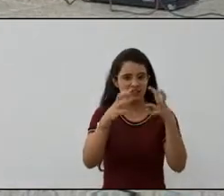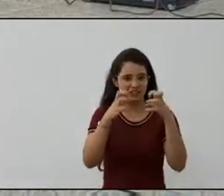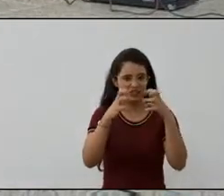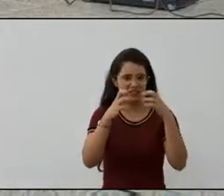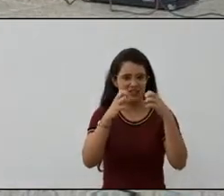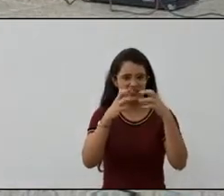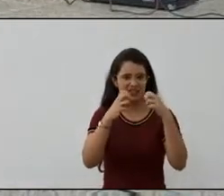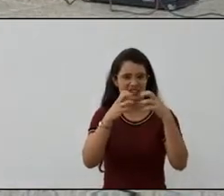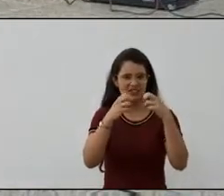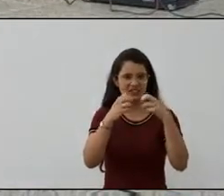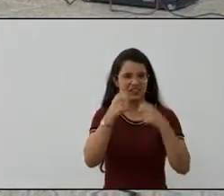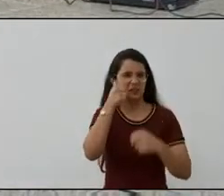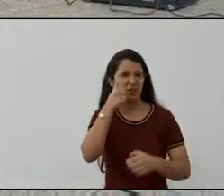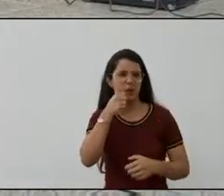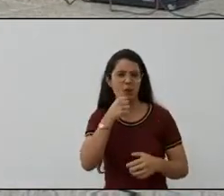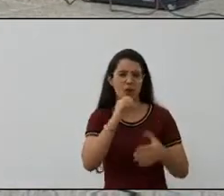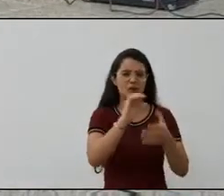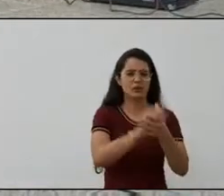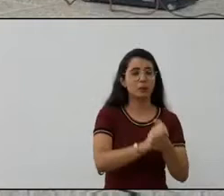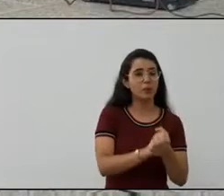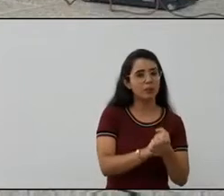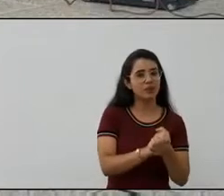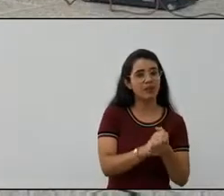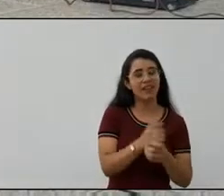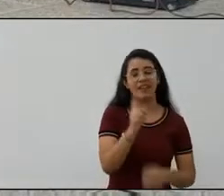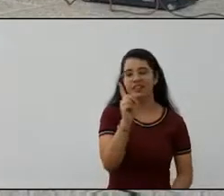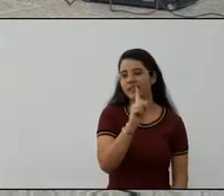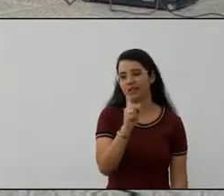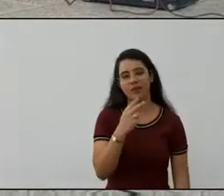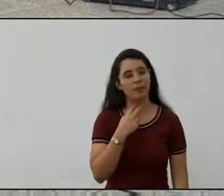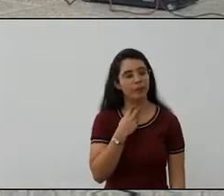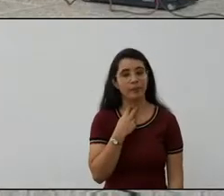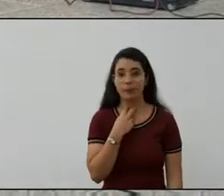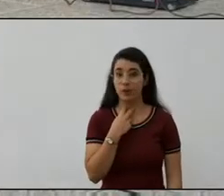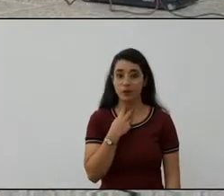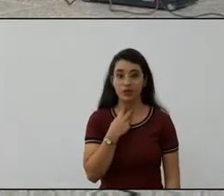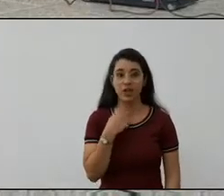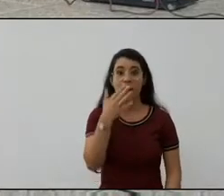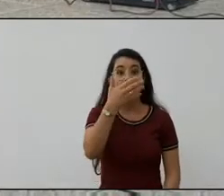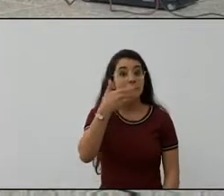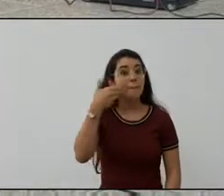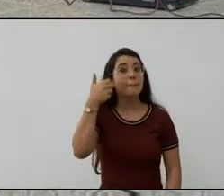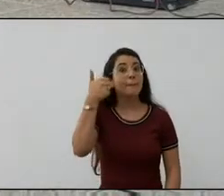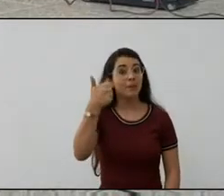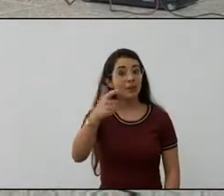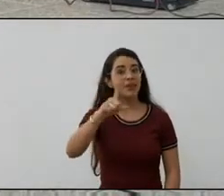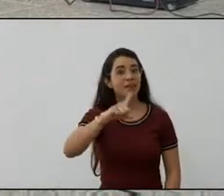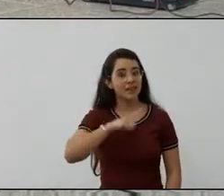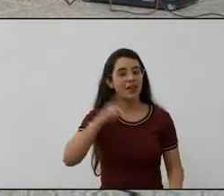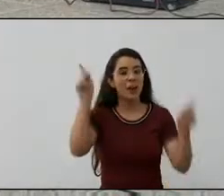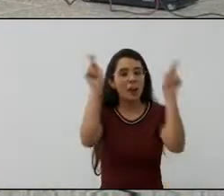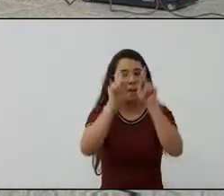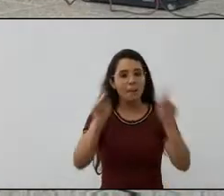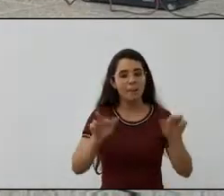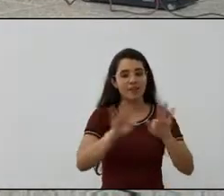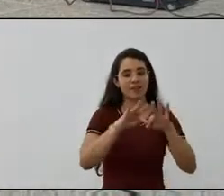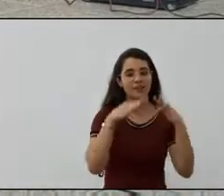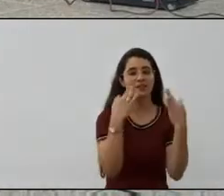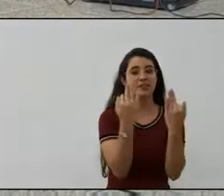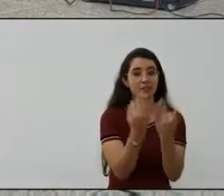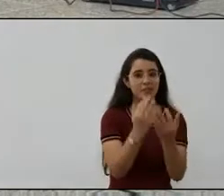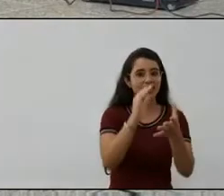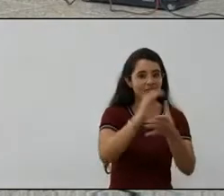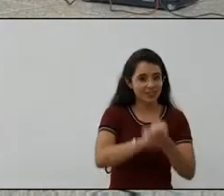Vive em paz com ela porque é melhor. Tá bom? Porque aí o almoçozinho sai